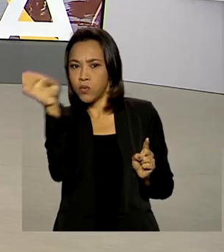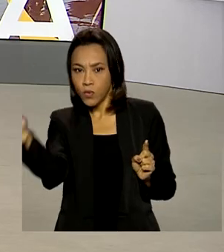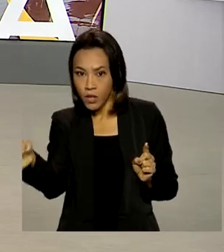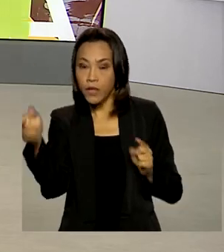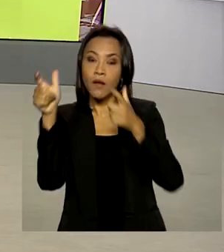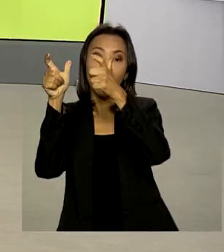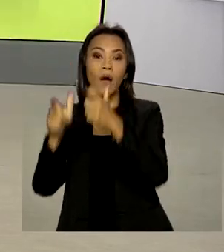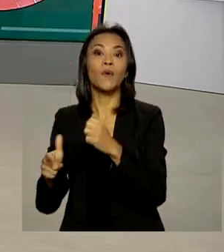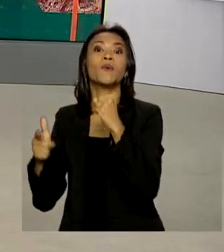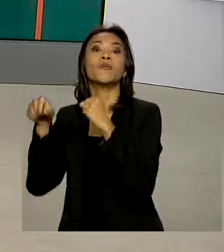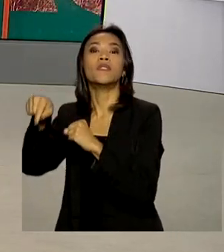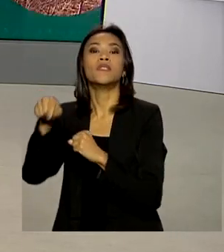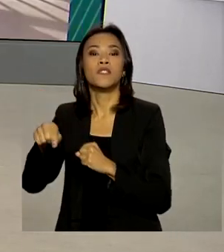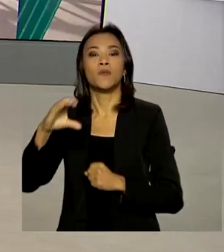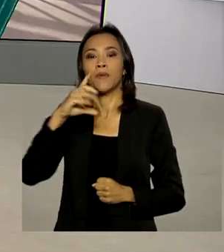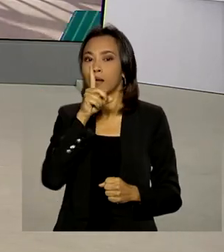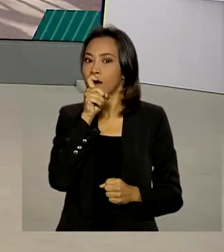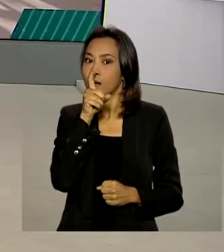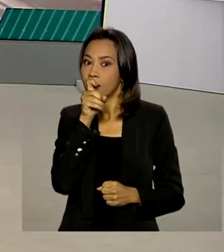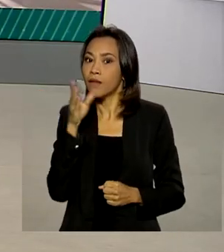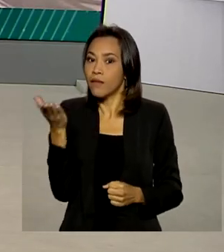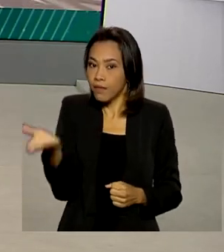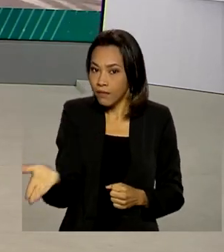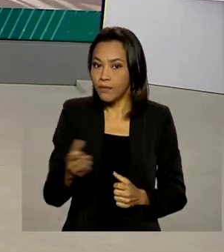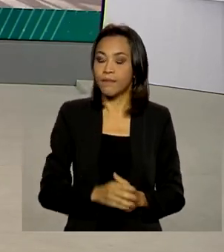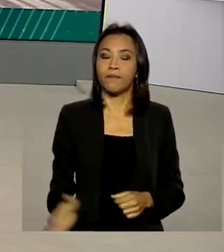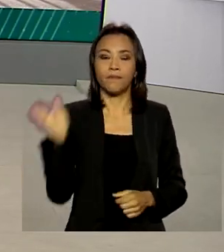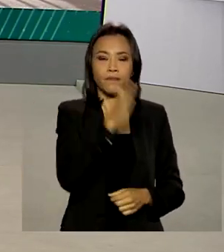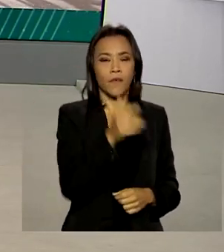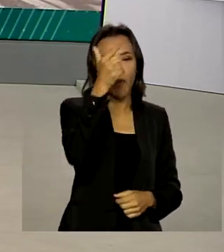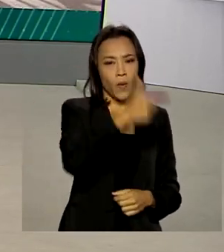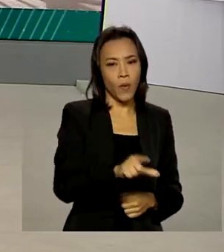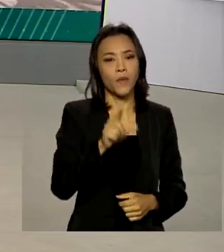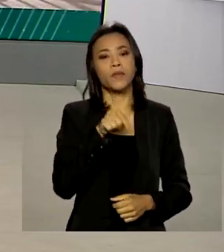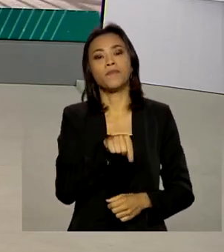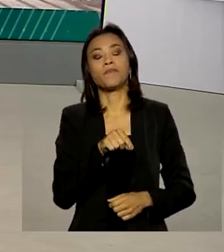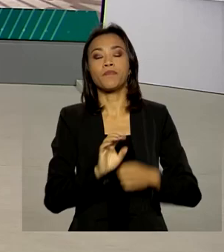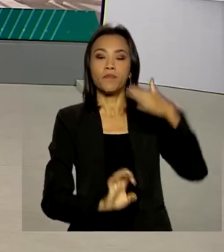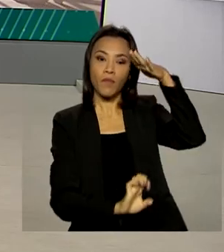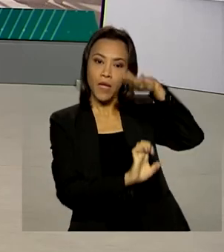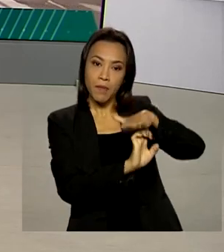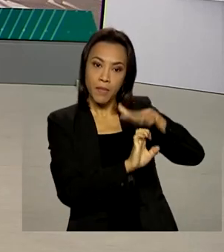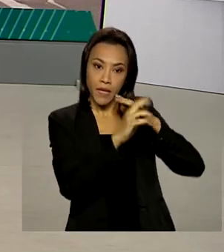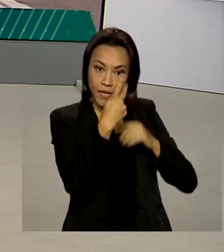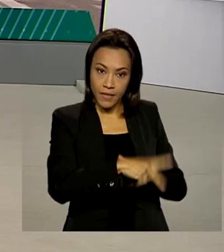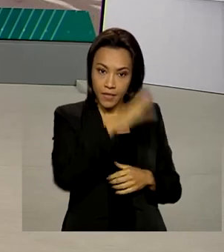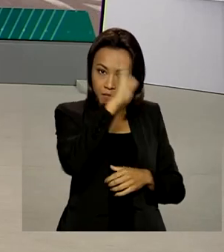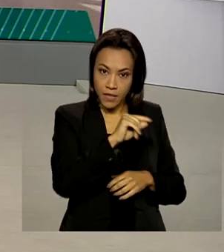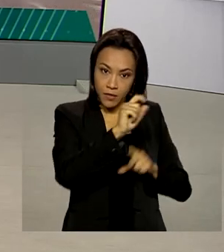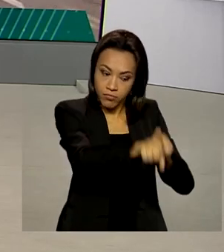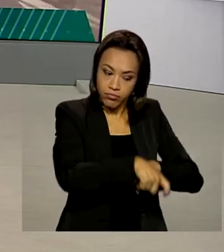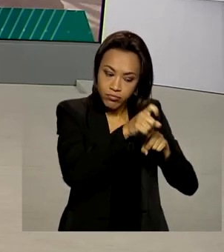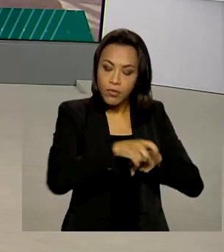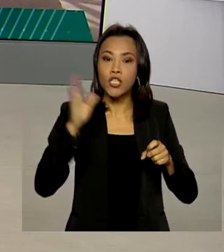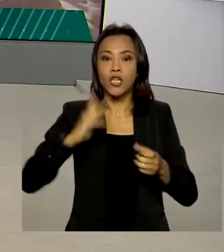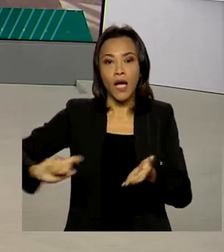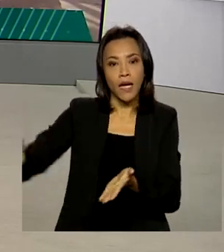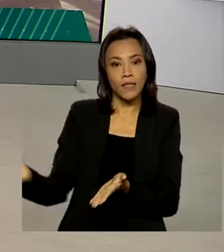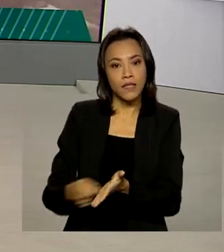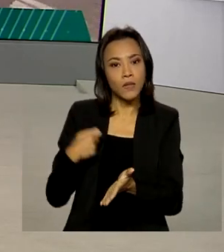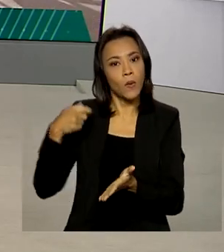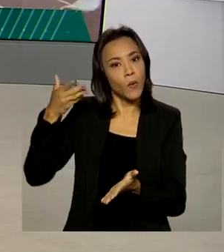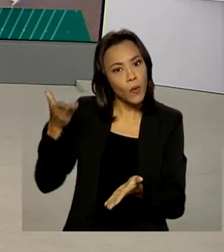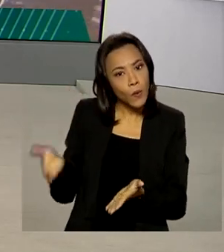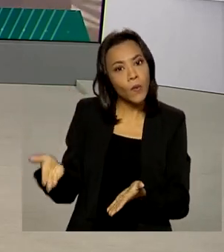Já a empresa brasileira de pesquisa agropecuária assinou um memorando de cooperação científica com os Emirados Árabes. O